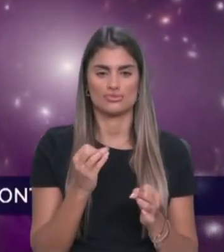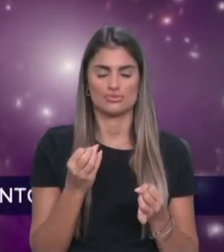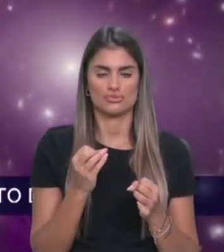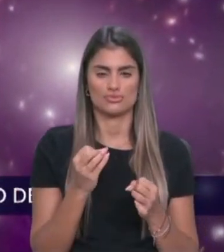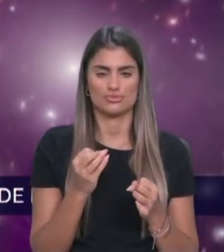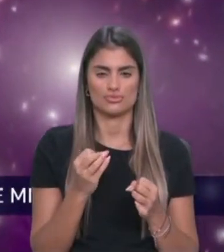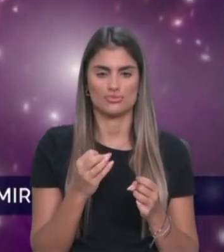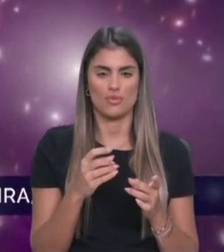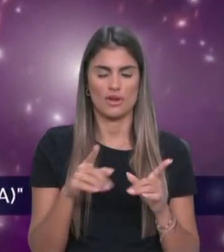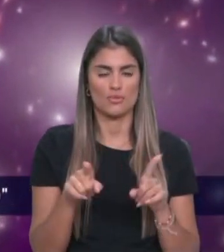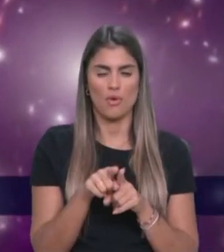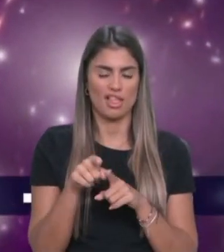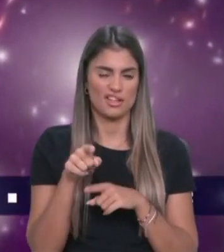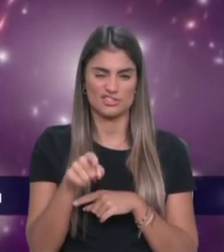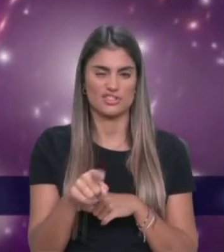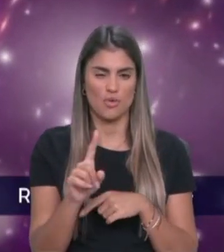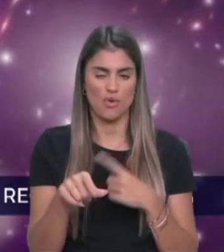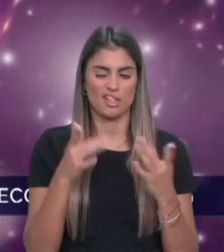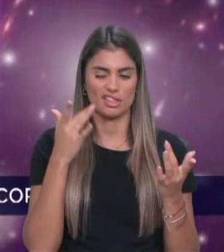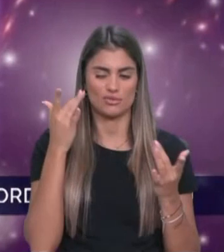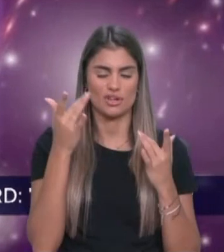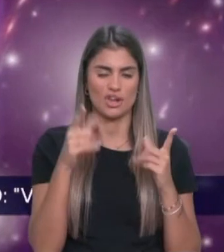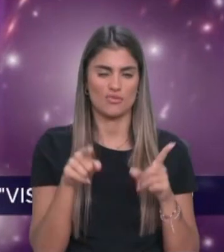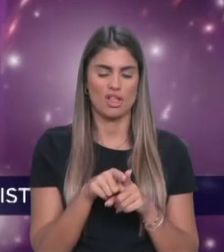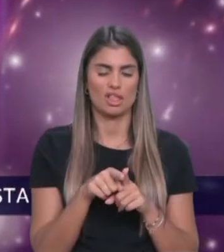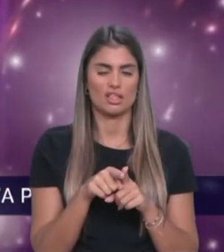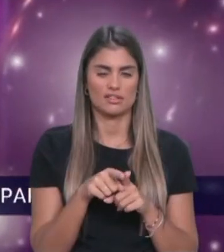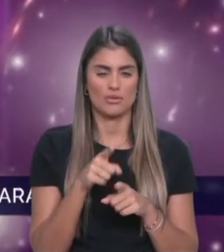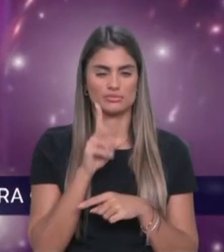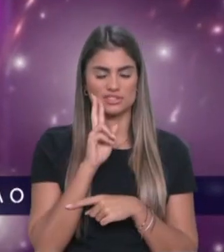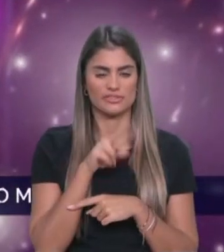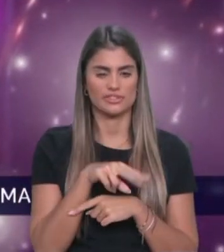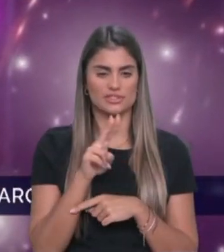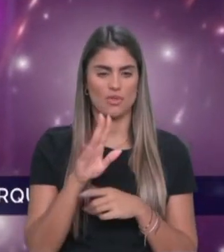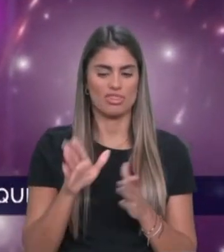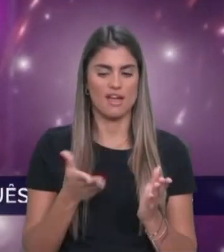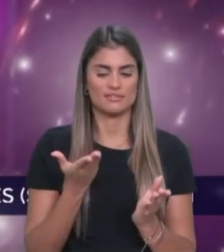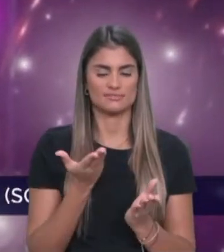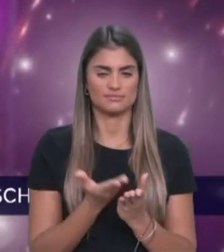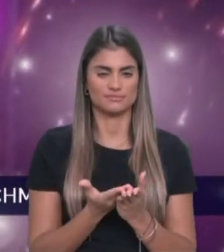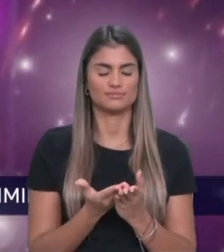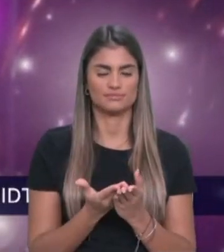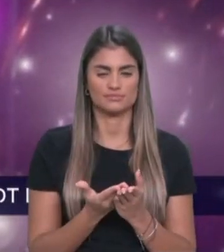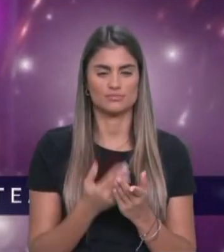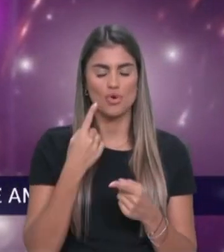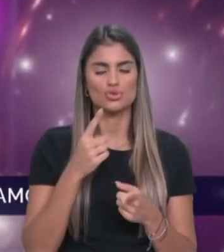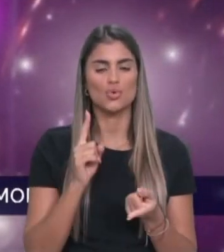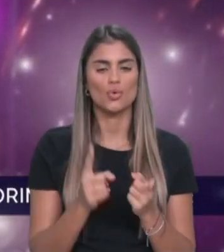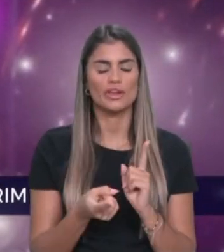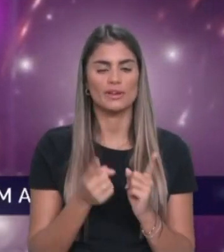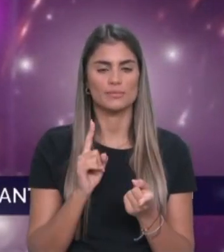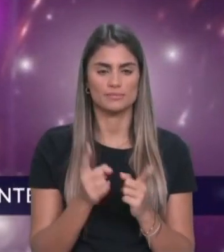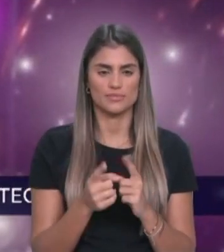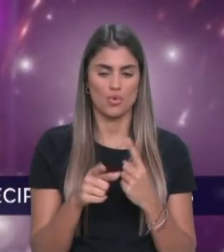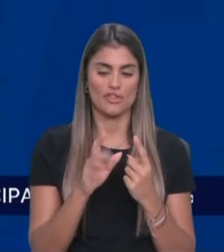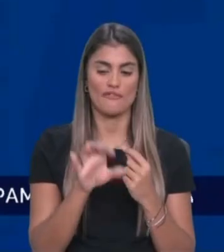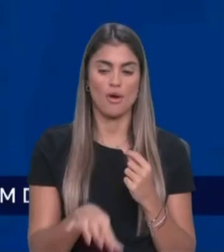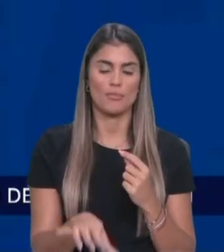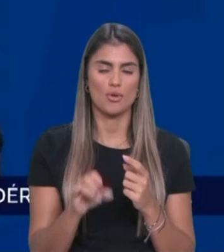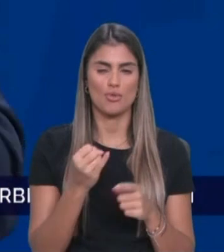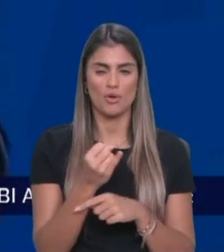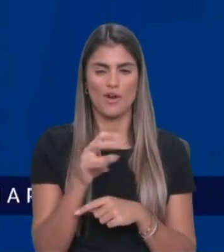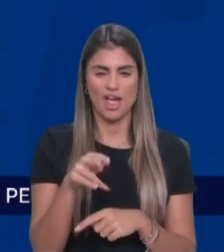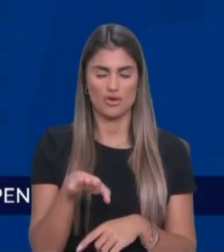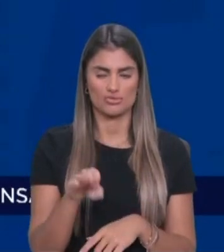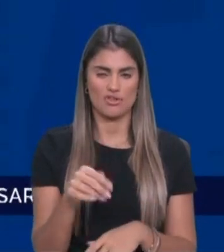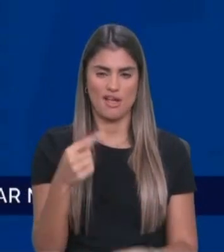este. Há uma outra teoria que estas observações favorecem e que dizem o seguinte: bom, há uma outra maneira de termos buracos negros